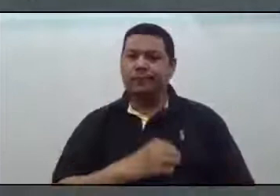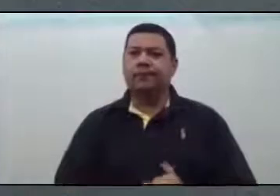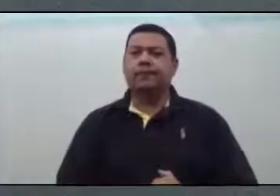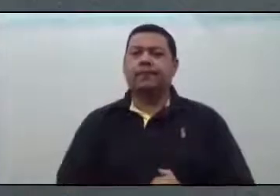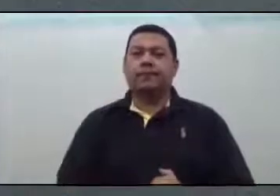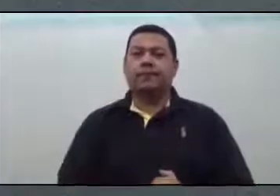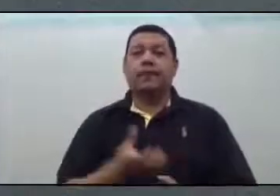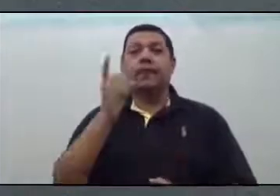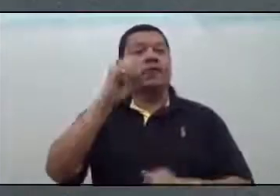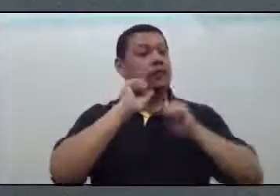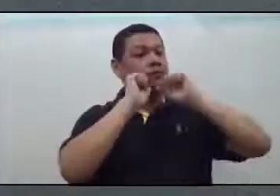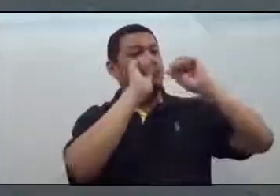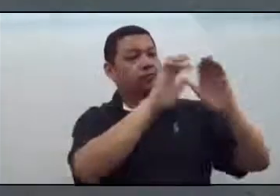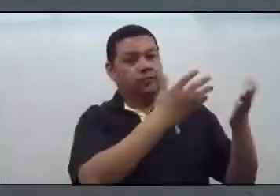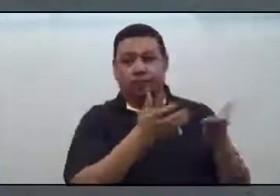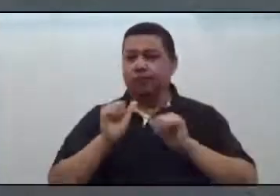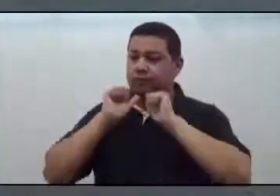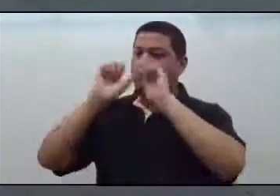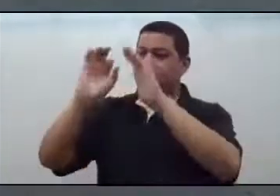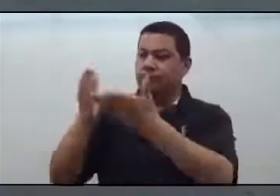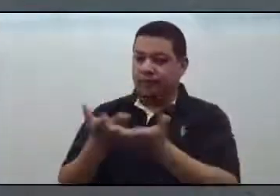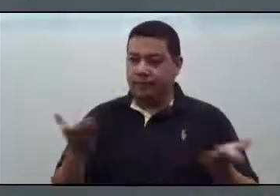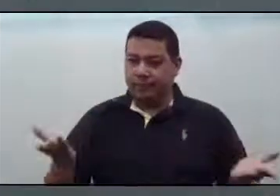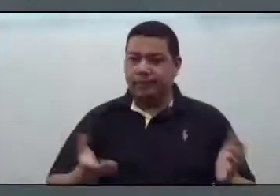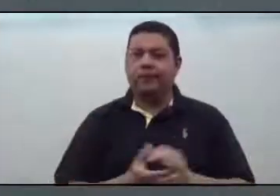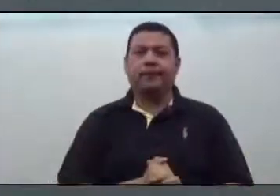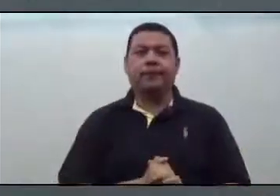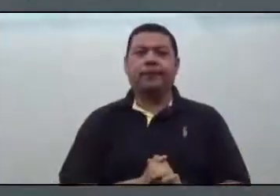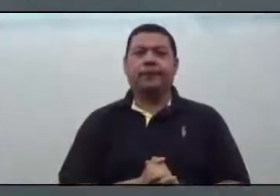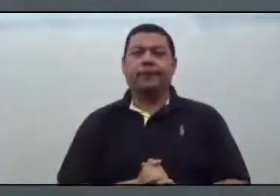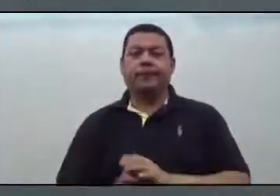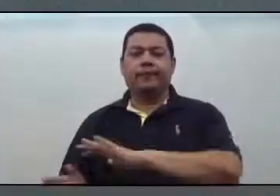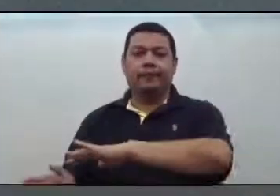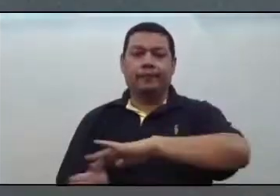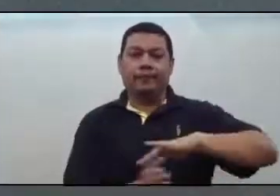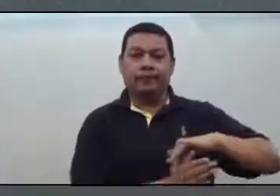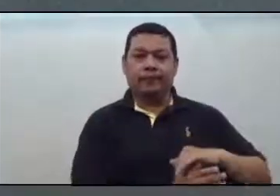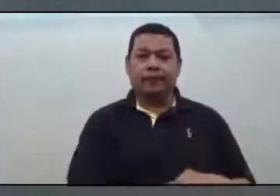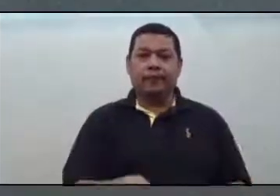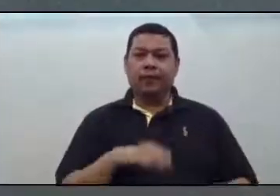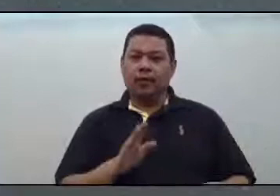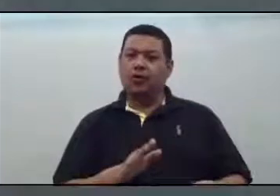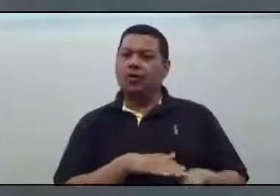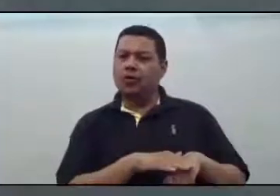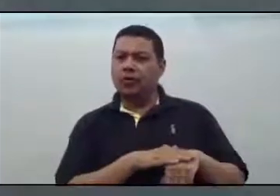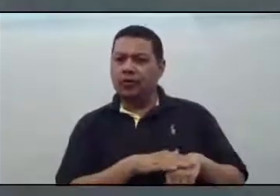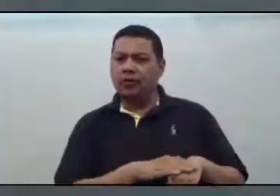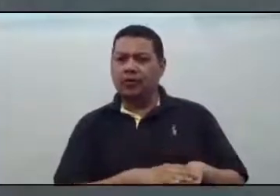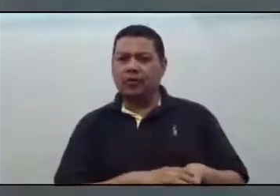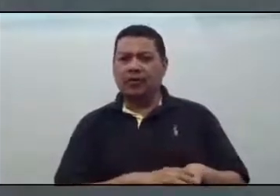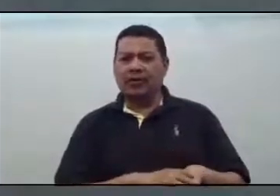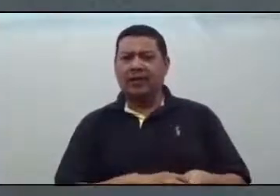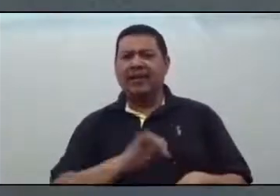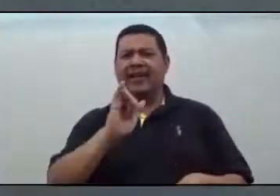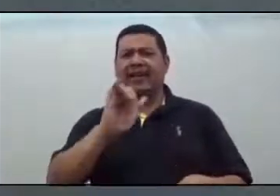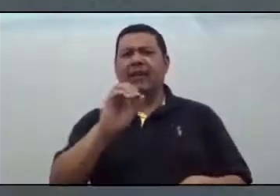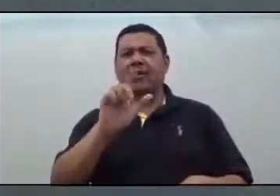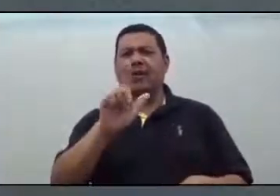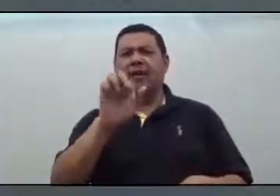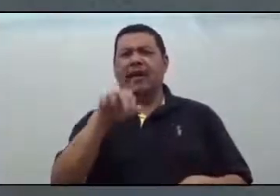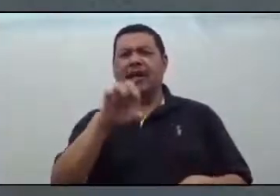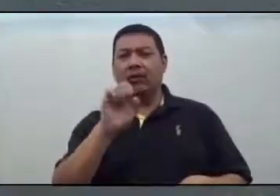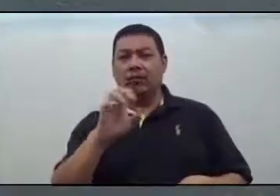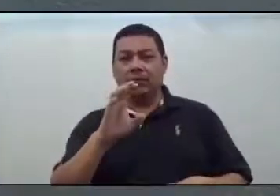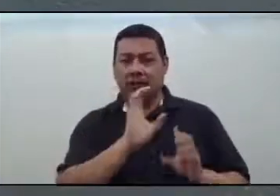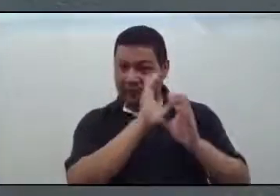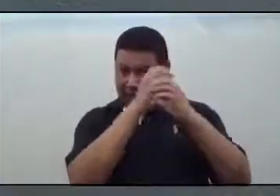Deus abençoe vocês. E aí eu estive conversando com o Yolando, que é um engenheiro, né, de trânsito, que faz as